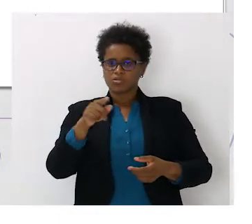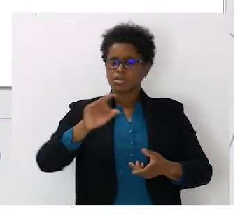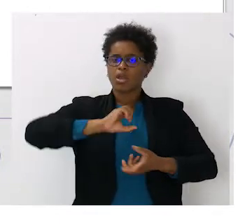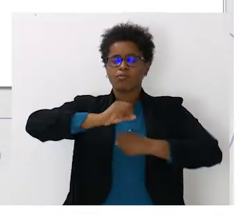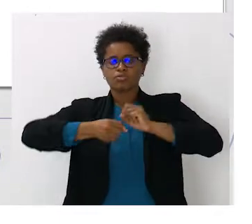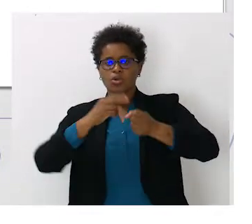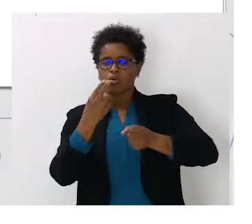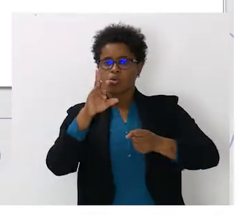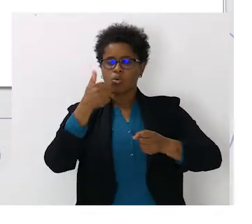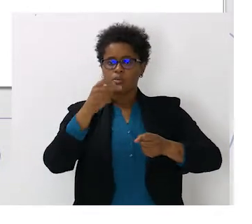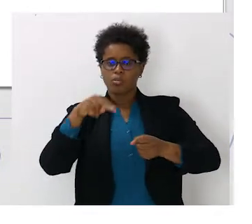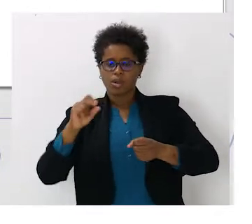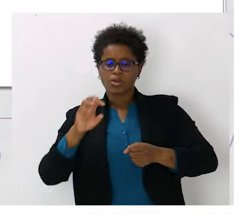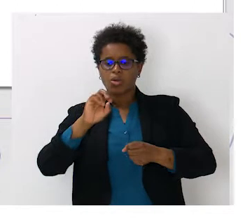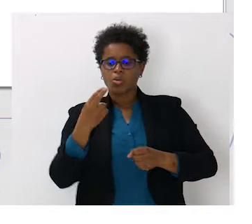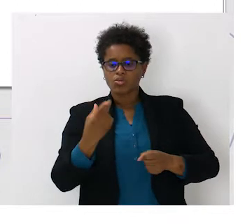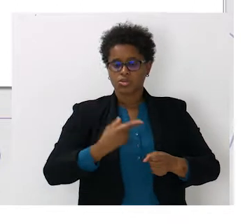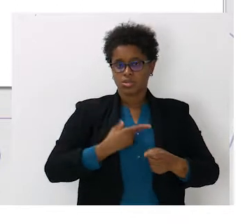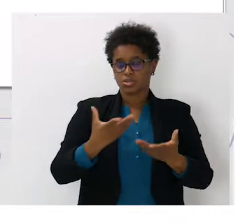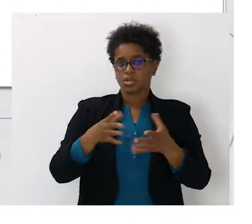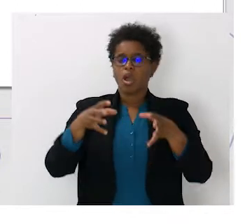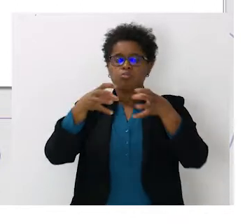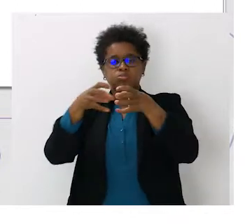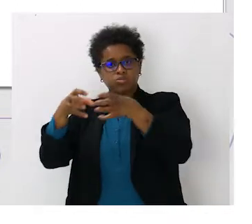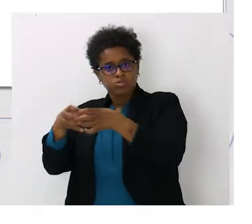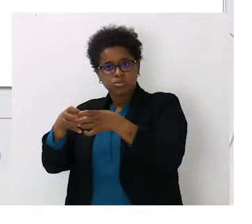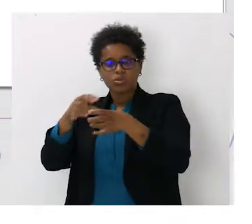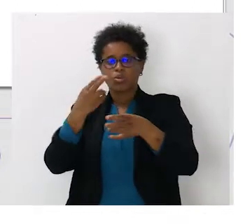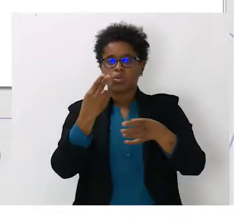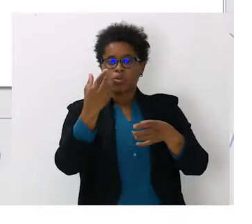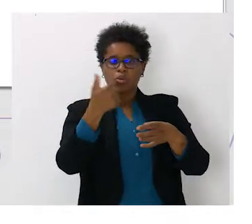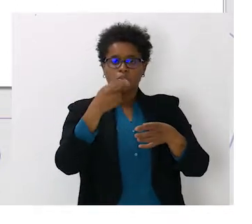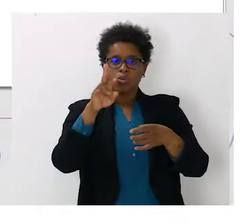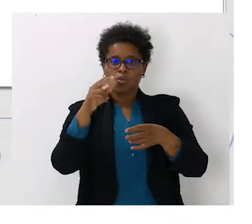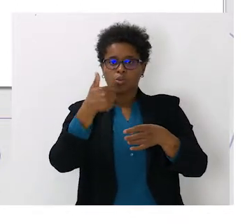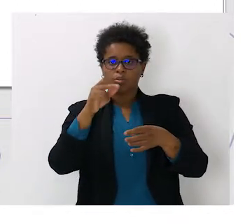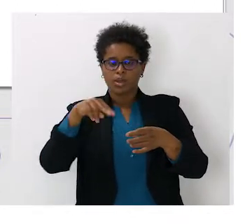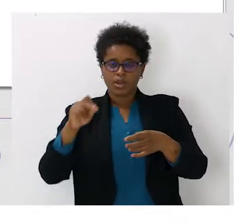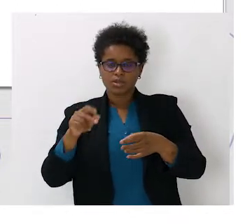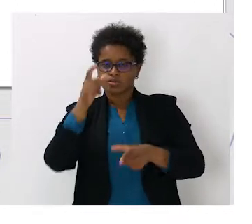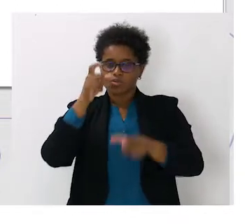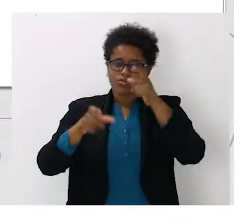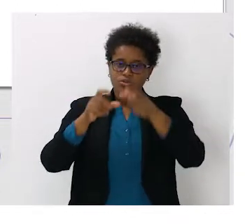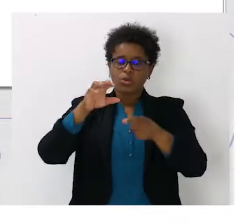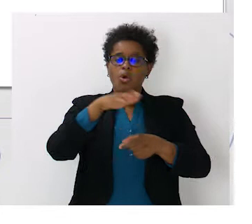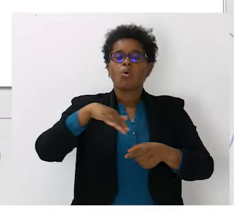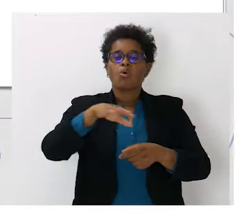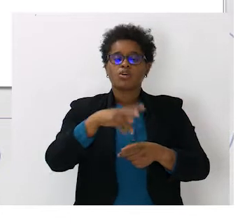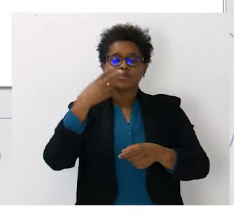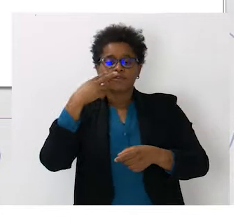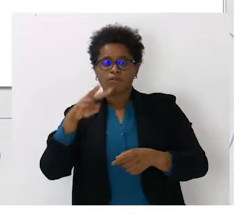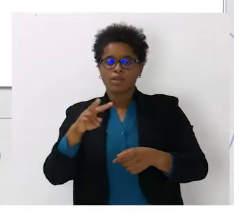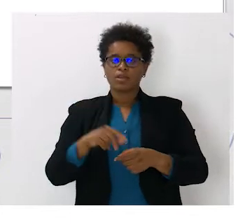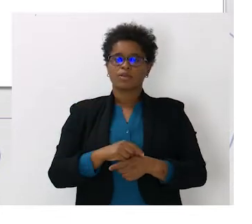temos a revolução urbana, ou seja, aglomerações urbanas, povoações onde